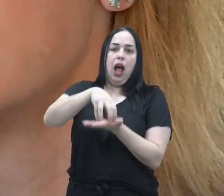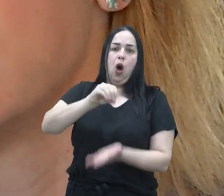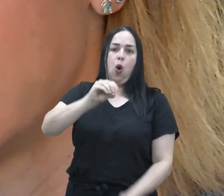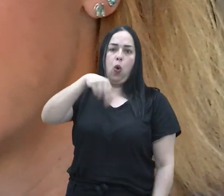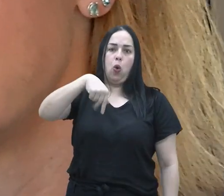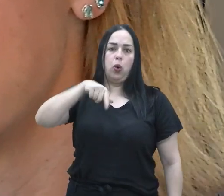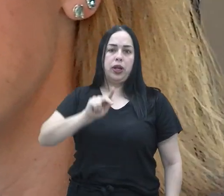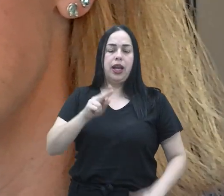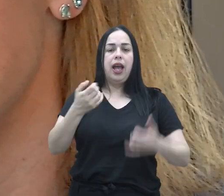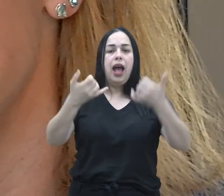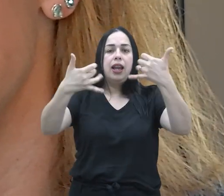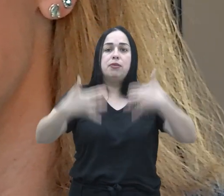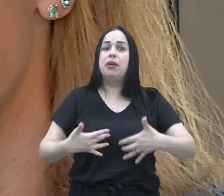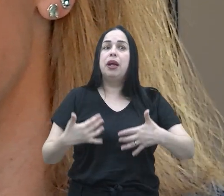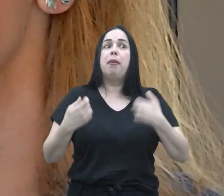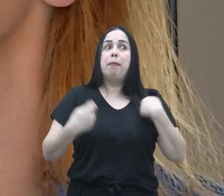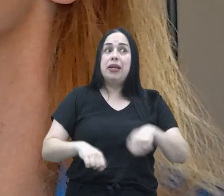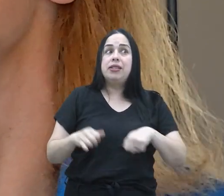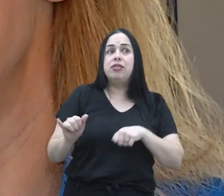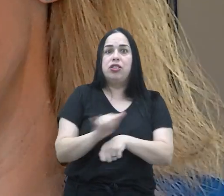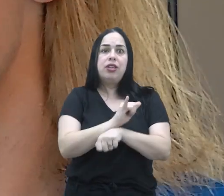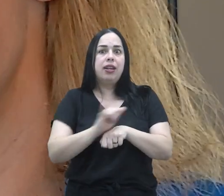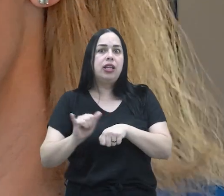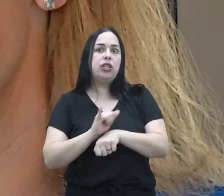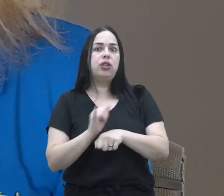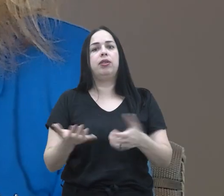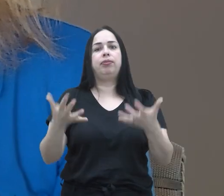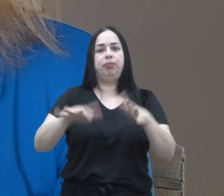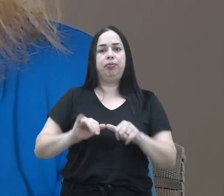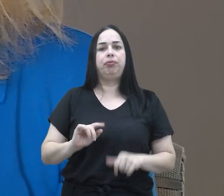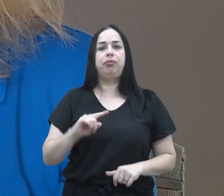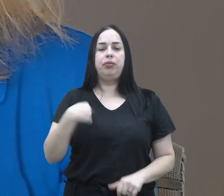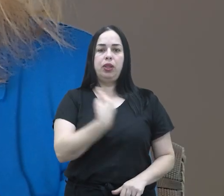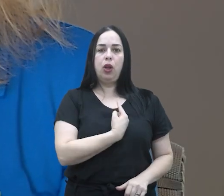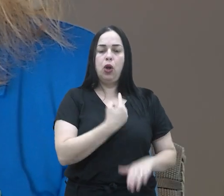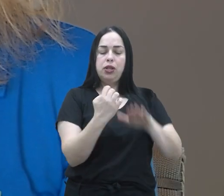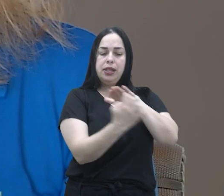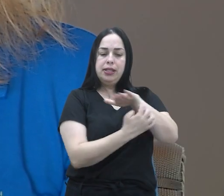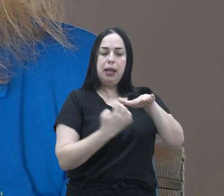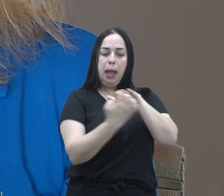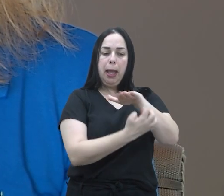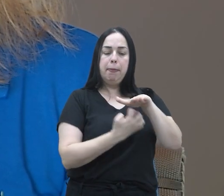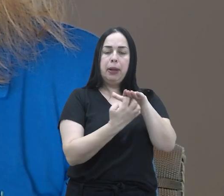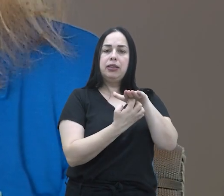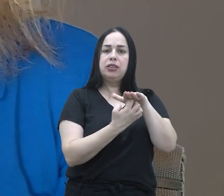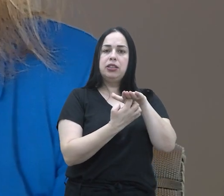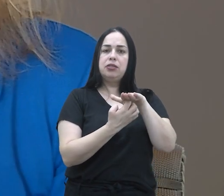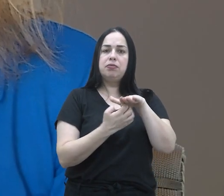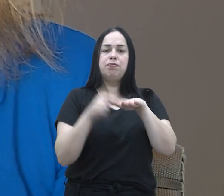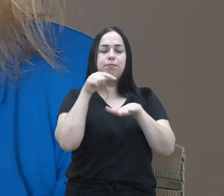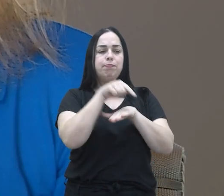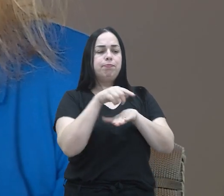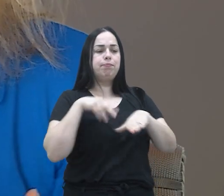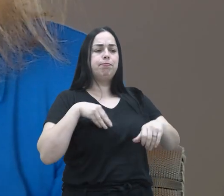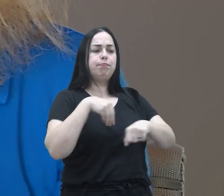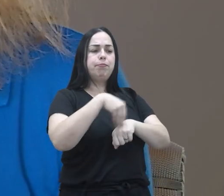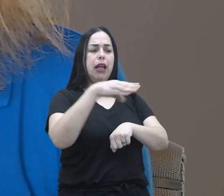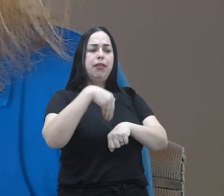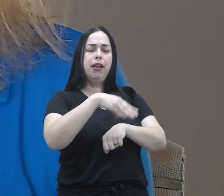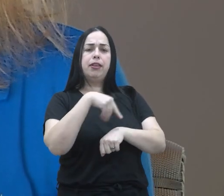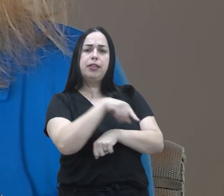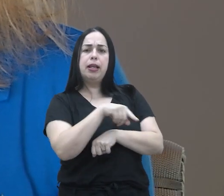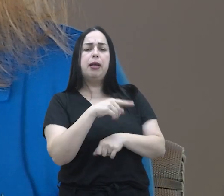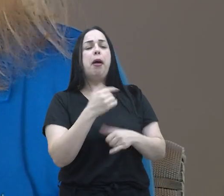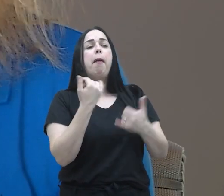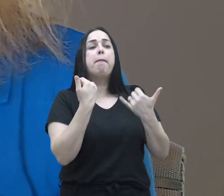também é necessário apostar em outras ferramentas de inclusão. Enquanto empresa, eu sugeriria que elas